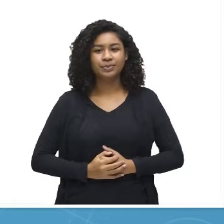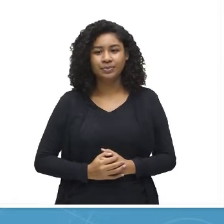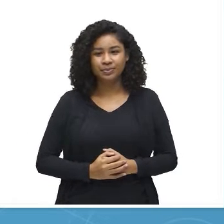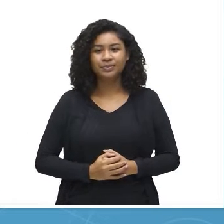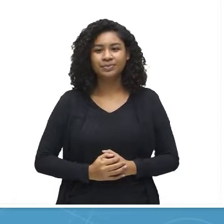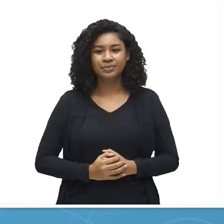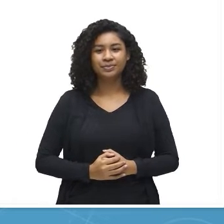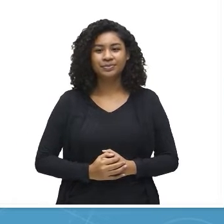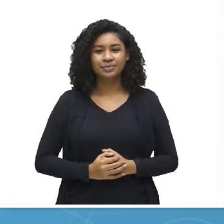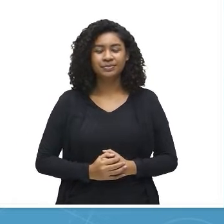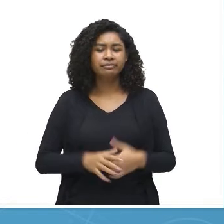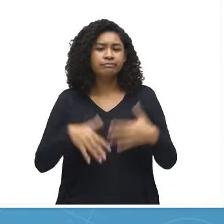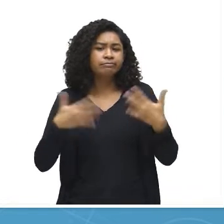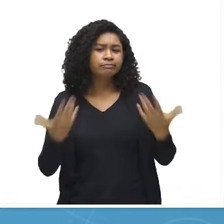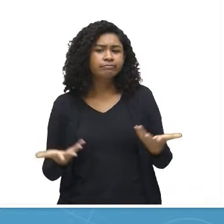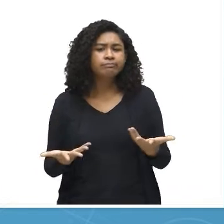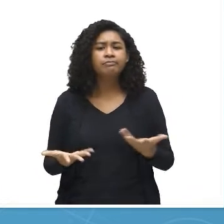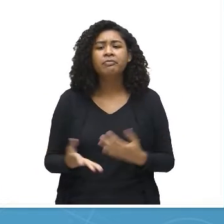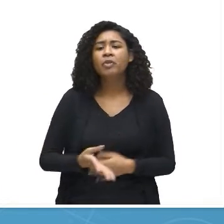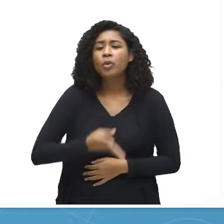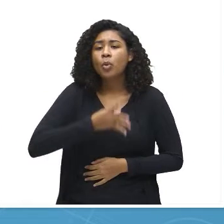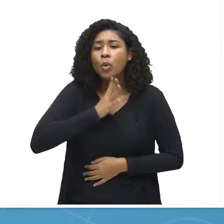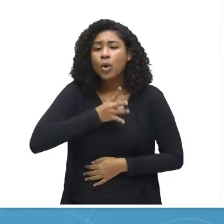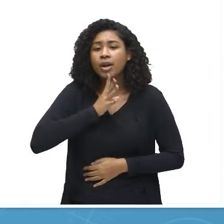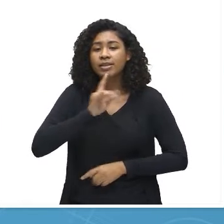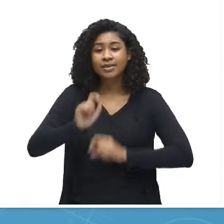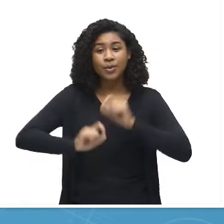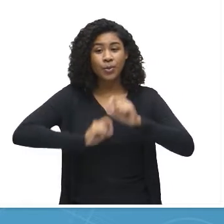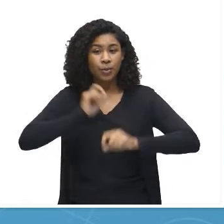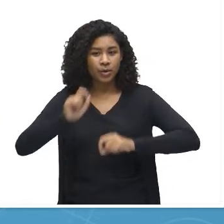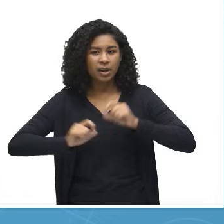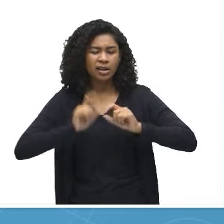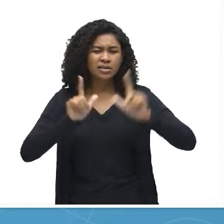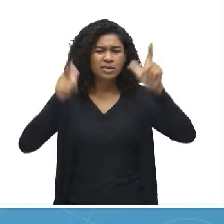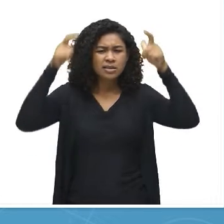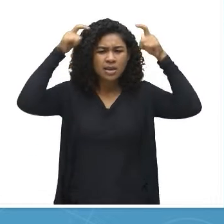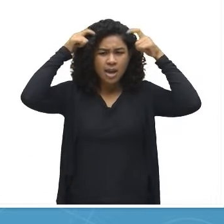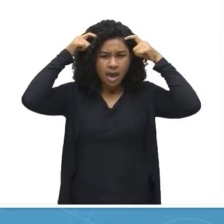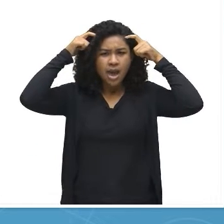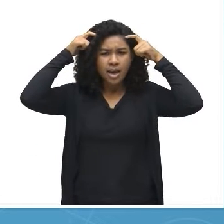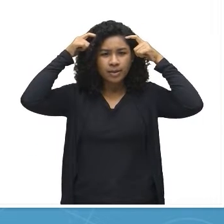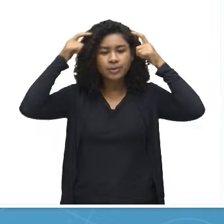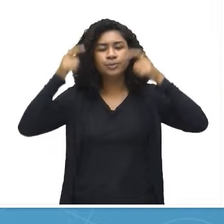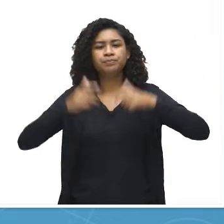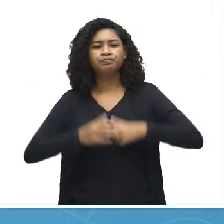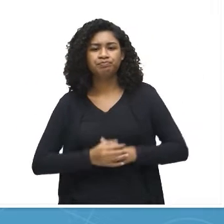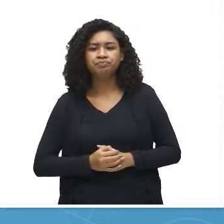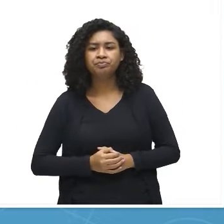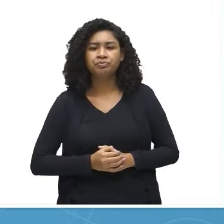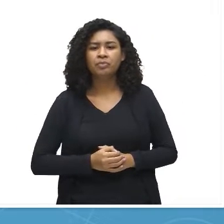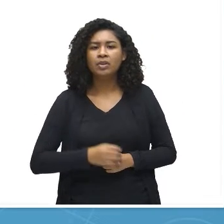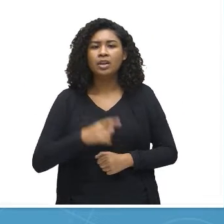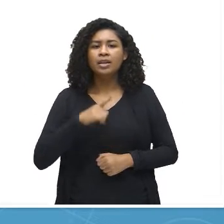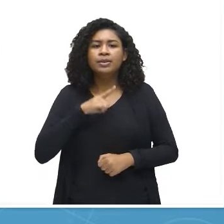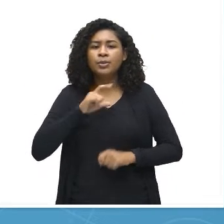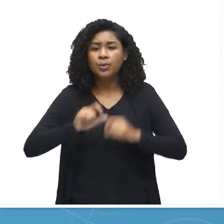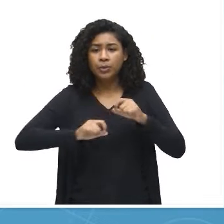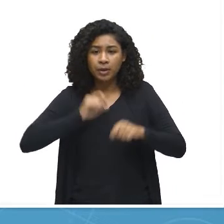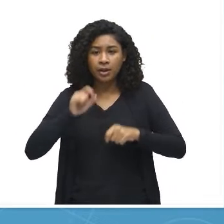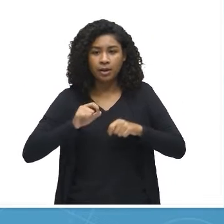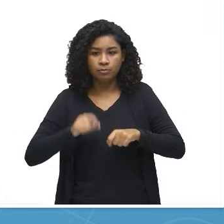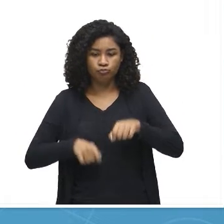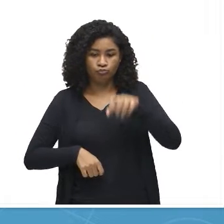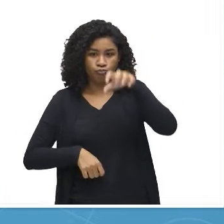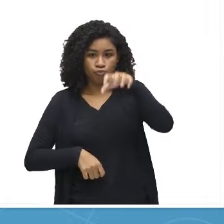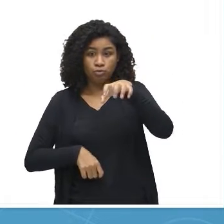E aí a gente vai ver que esse Reino dos Francos, tá? A título de estudo, ele vai ser